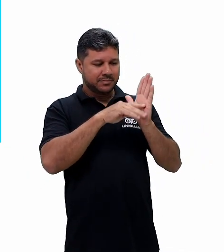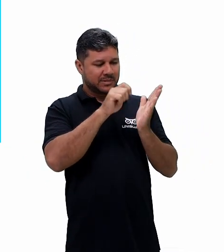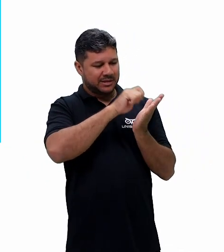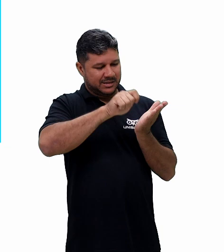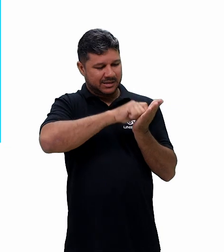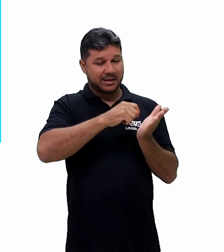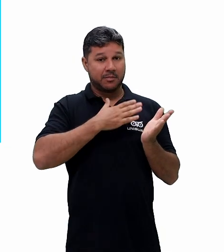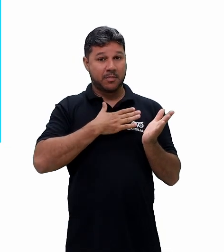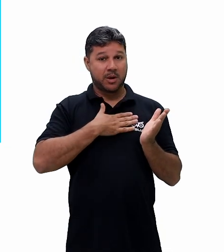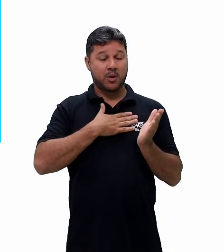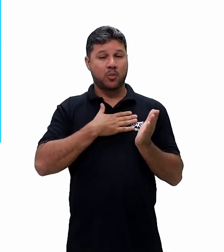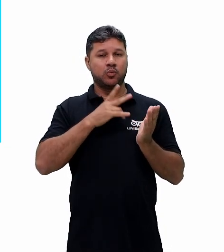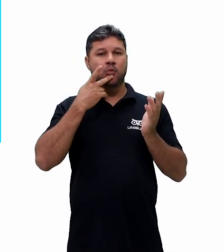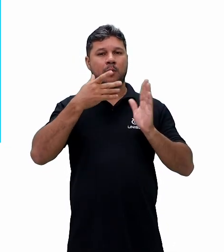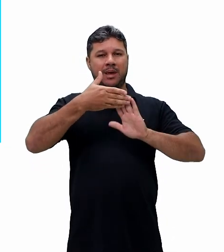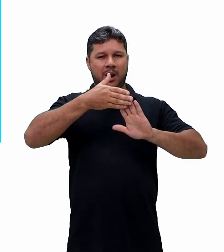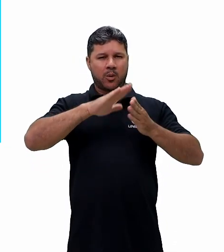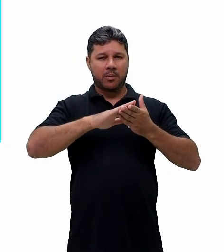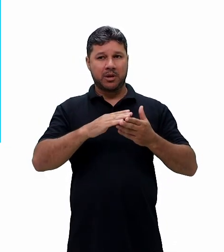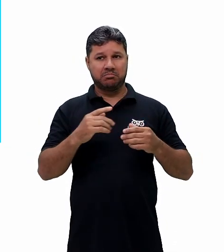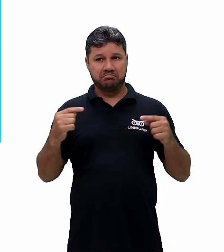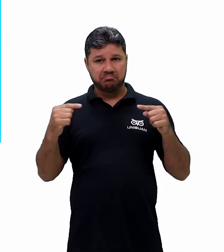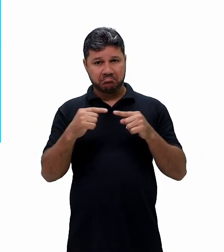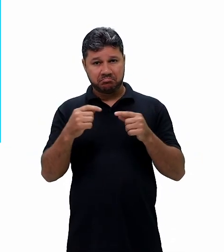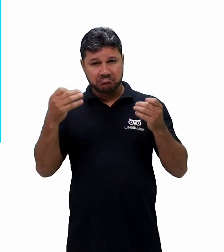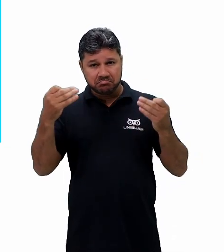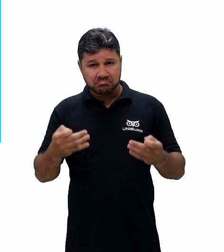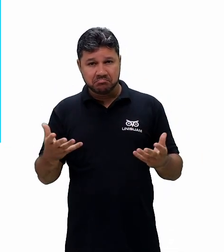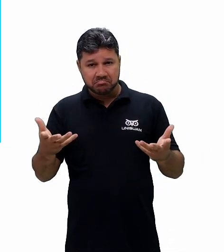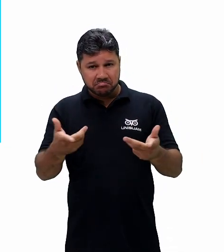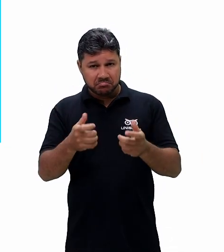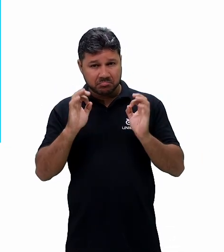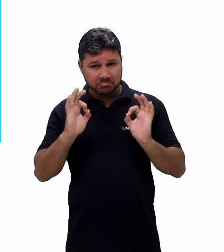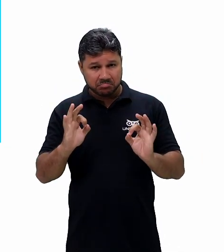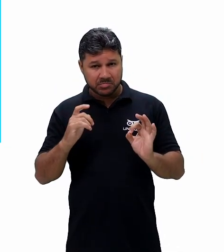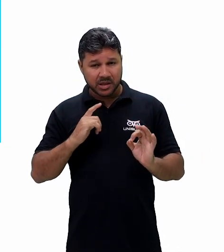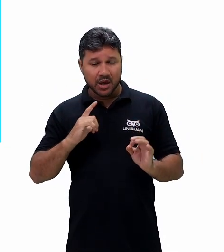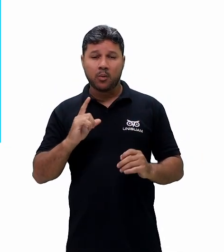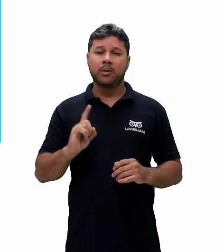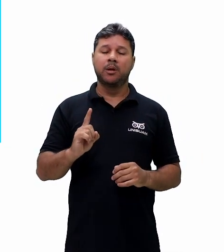Será que o programa de alongamento prescrito por mim foi eficiente?